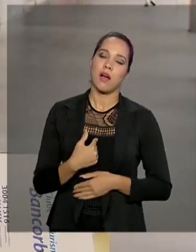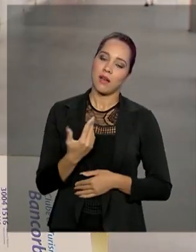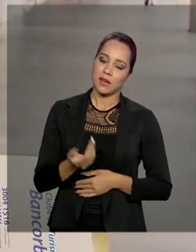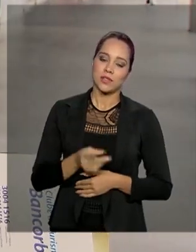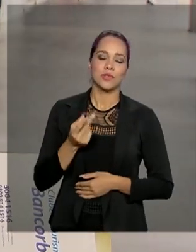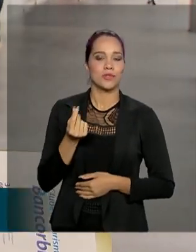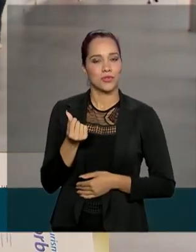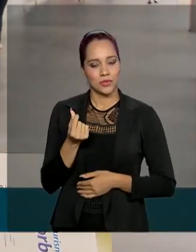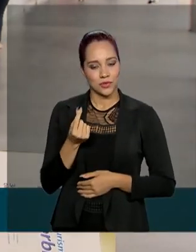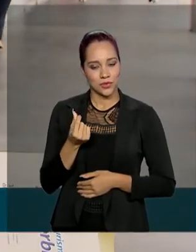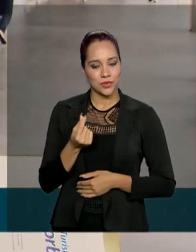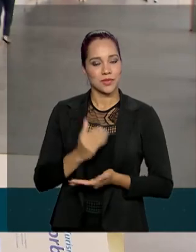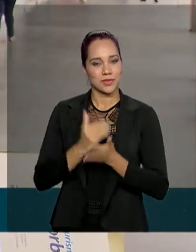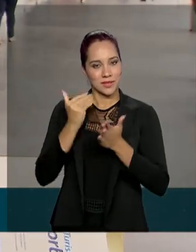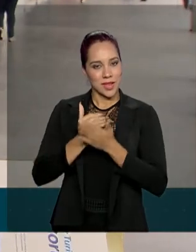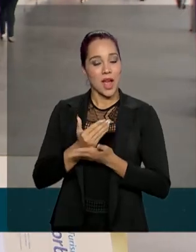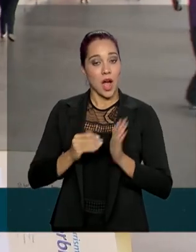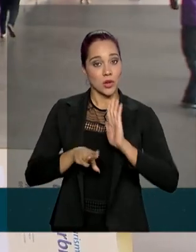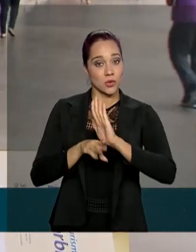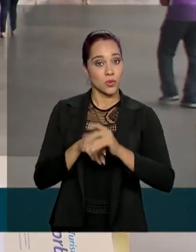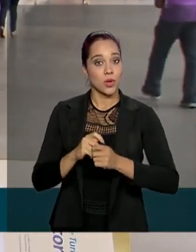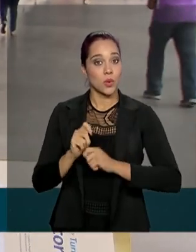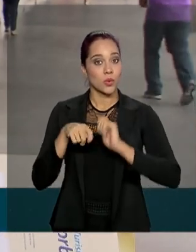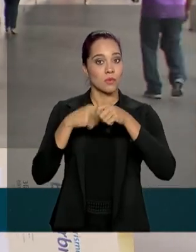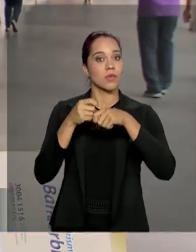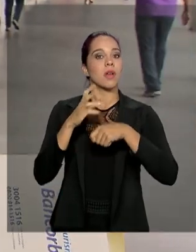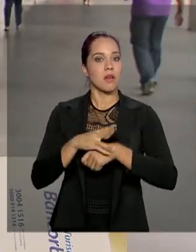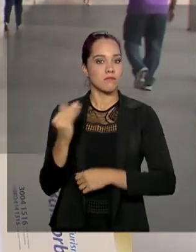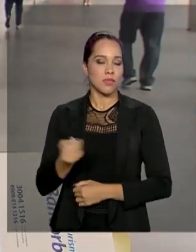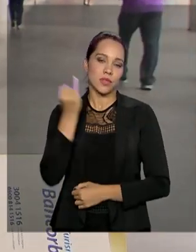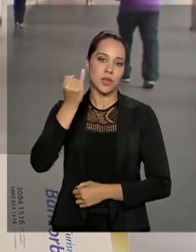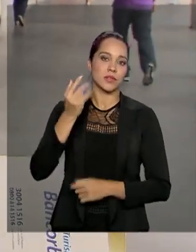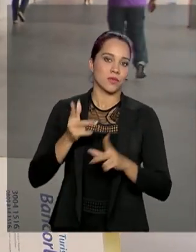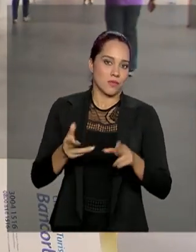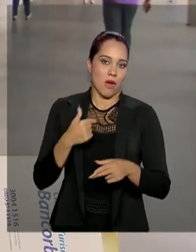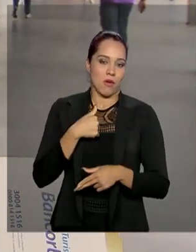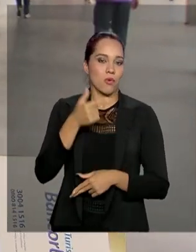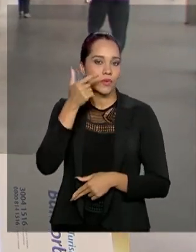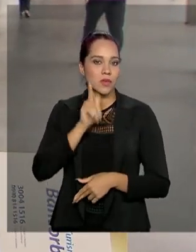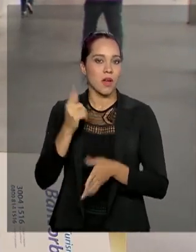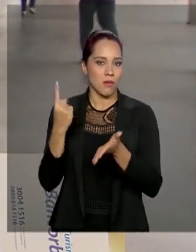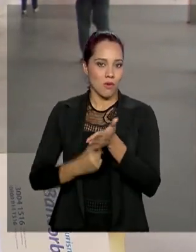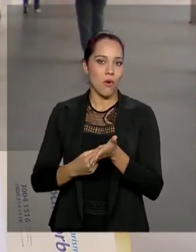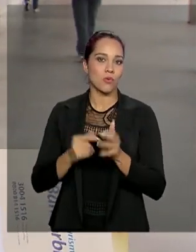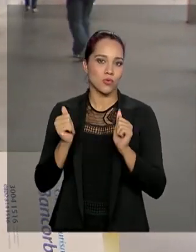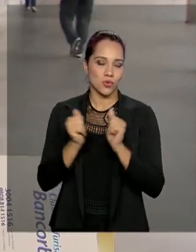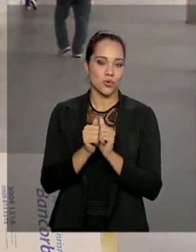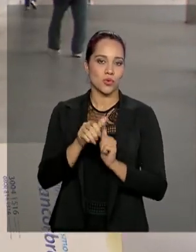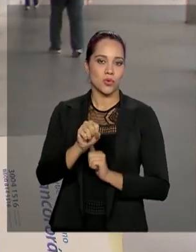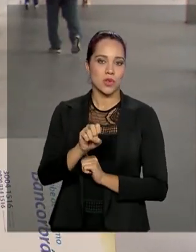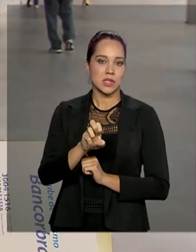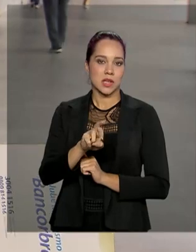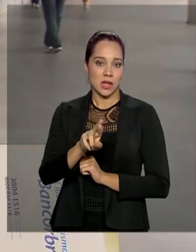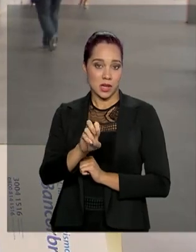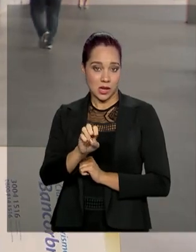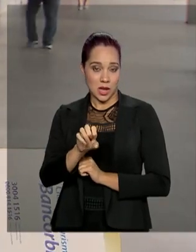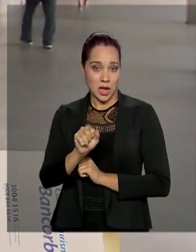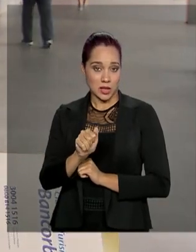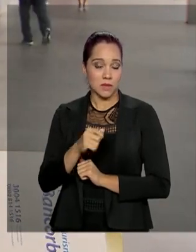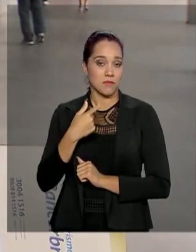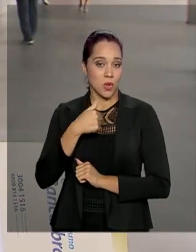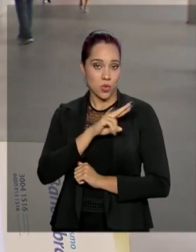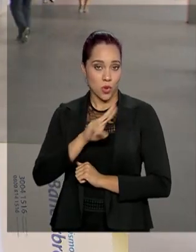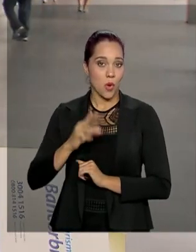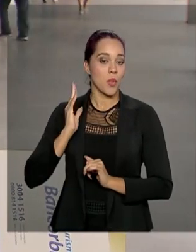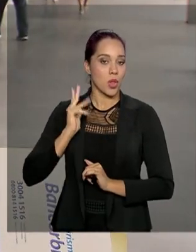extra acaba movimentando a economia é importante como no meu caso é que eu consegui fazer um acordo é com o serasa que limpe a limpar meu nome